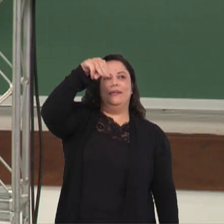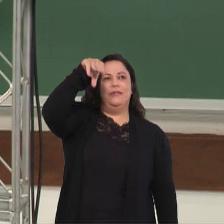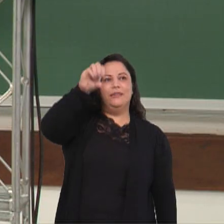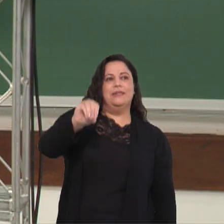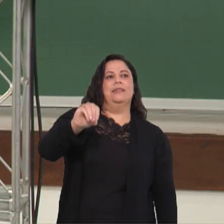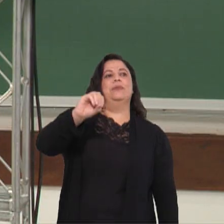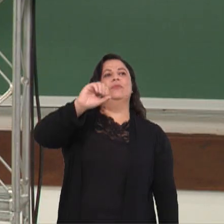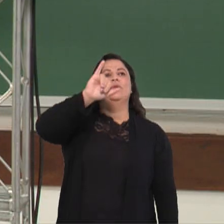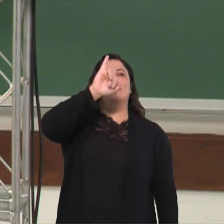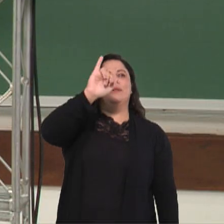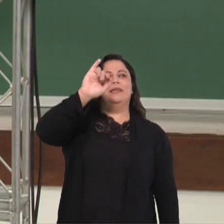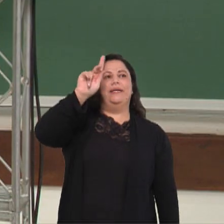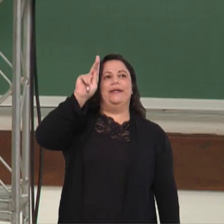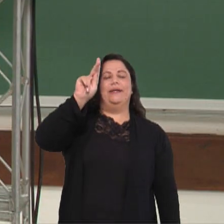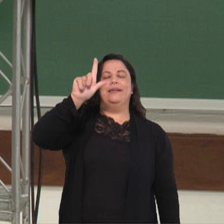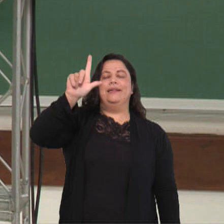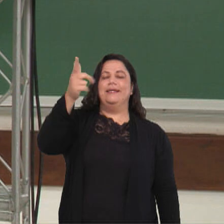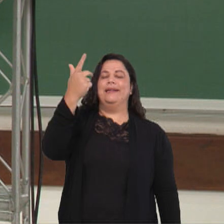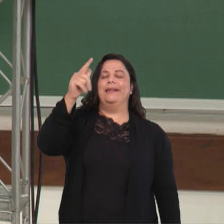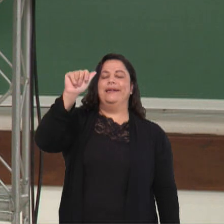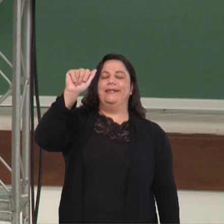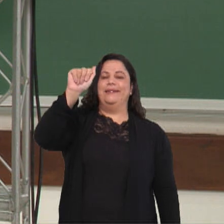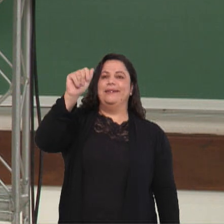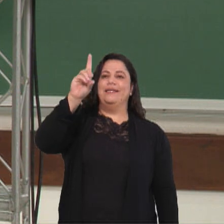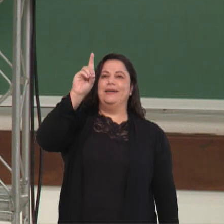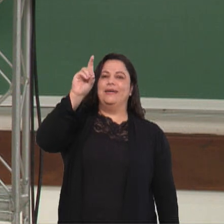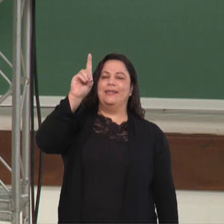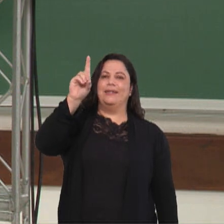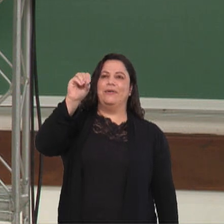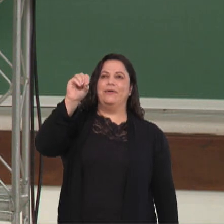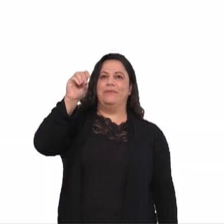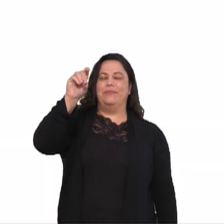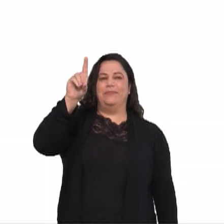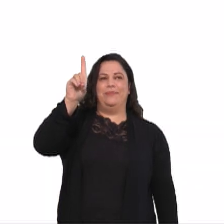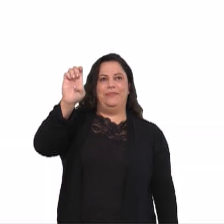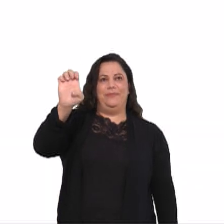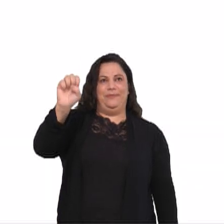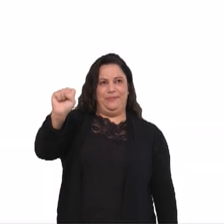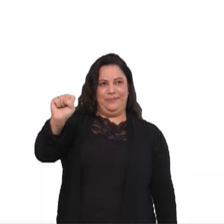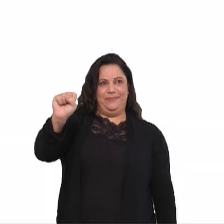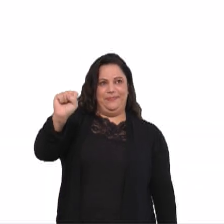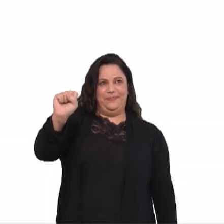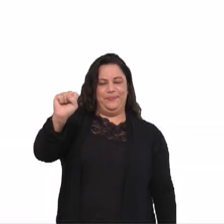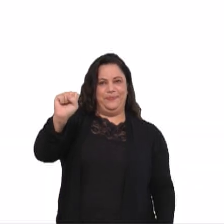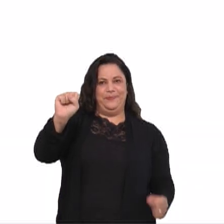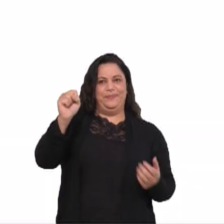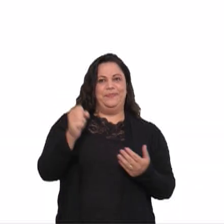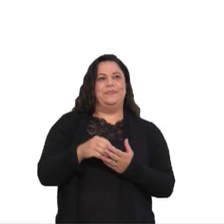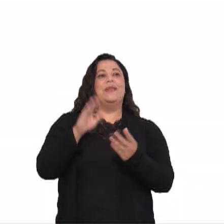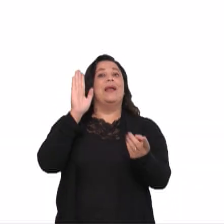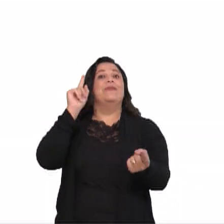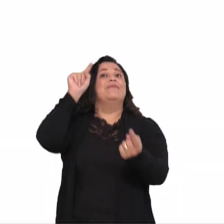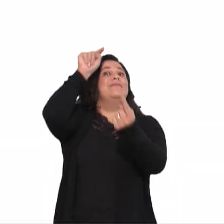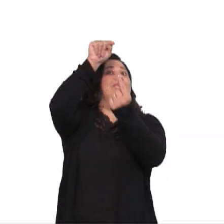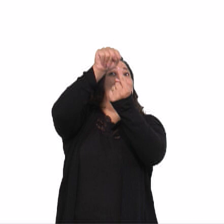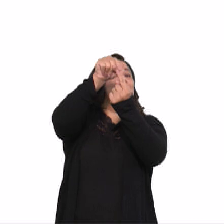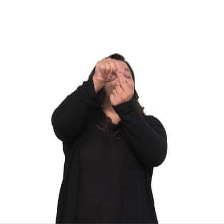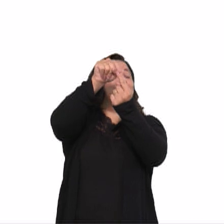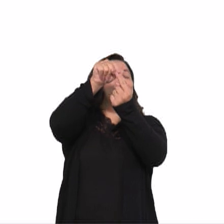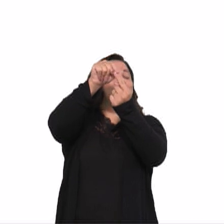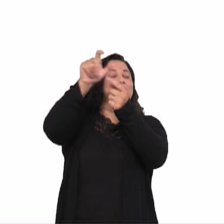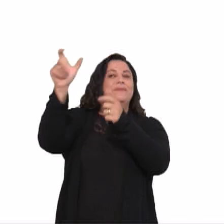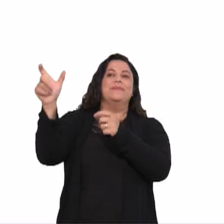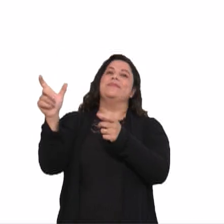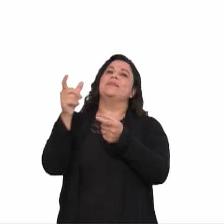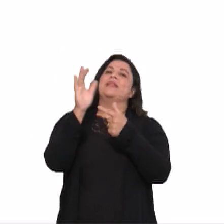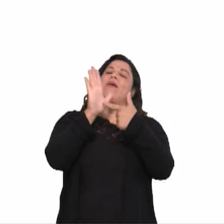época, tá? Eu vou trazer um destaque aqui, eu quero destacar aqui a cidade de Alexandria, no